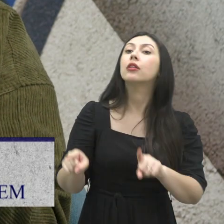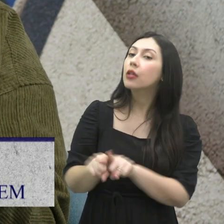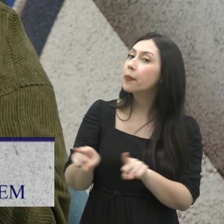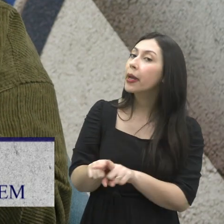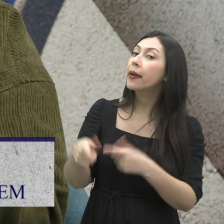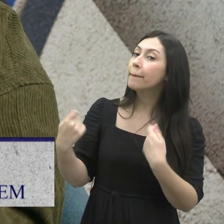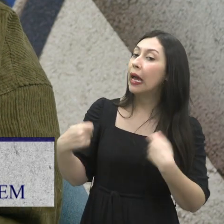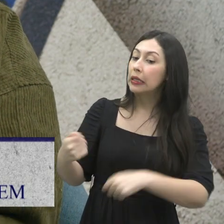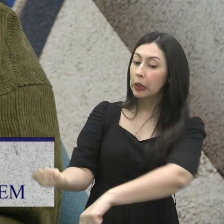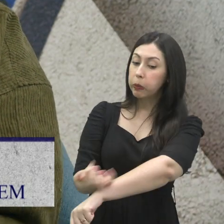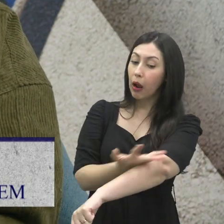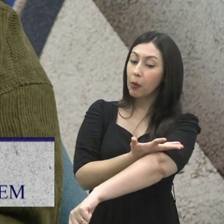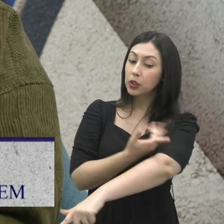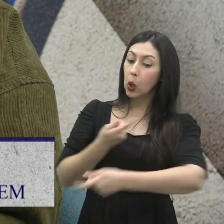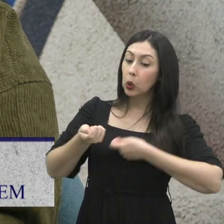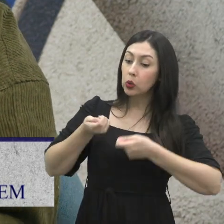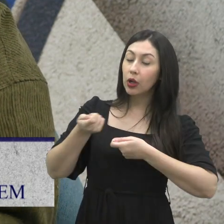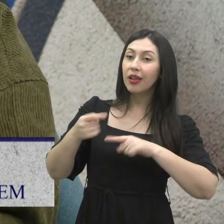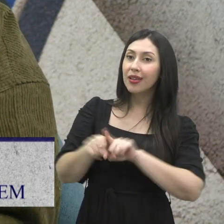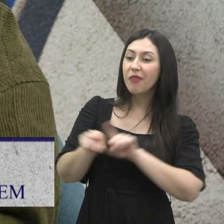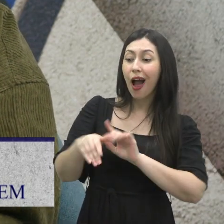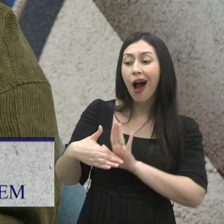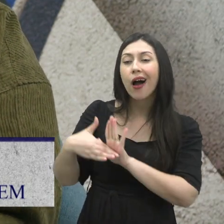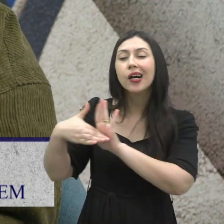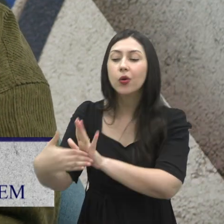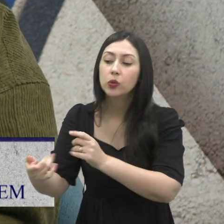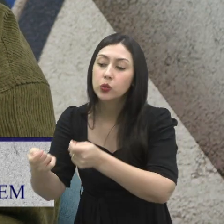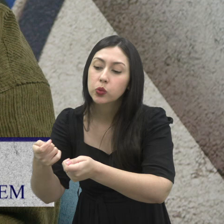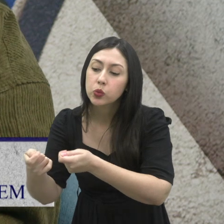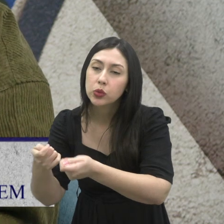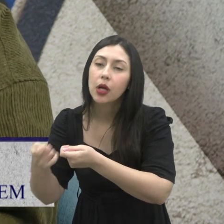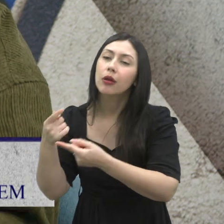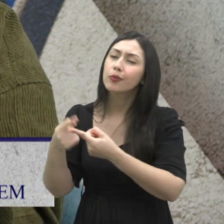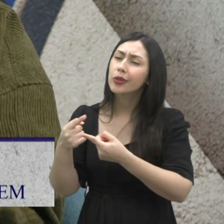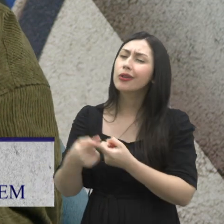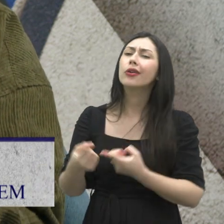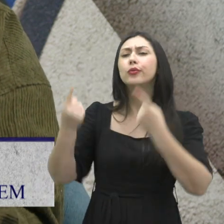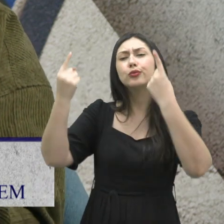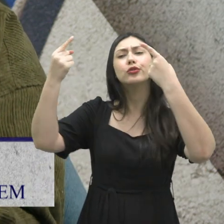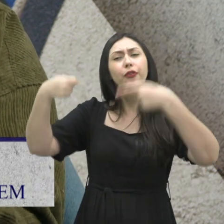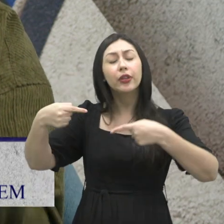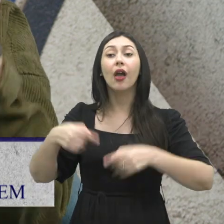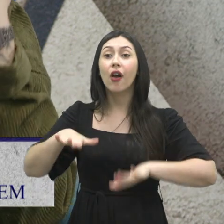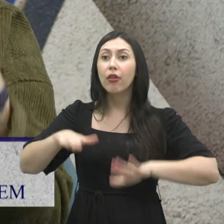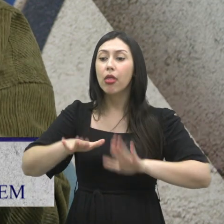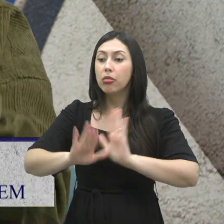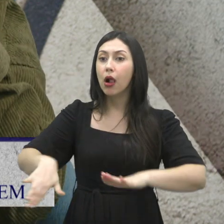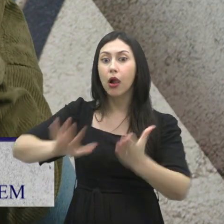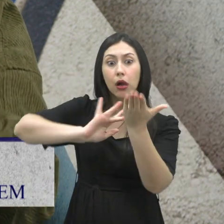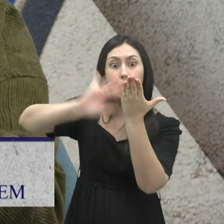com a gente e com eles. Com eles, né? Porque surgem desafios, né? O consumo de telas traz alguns desafios ali, né? Para a